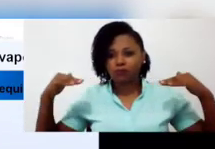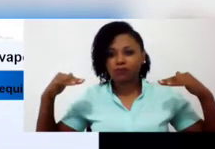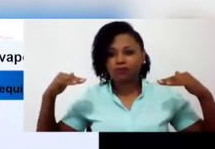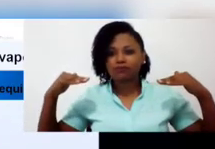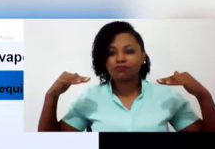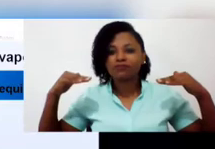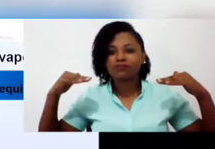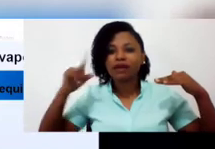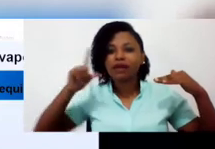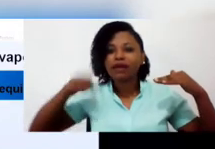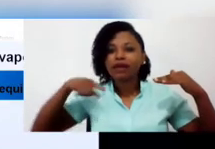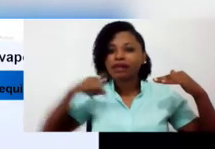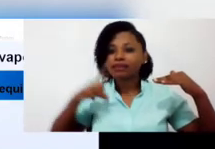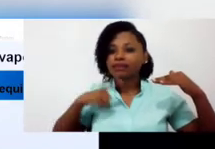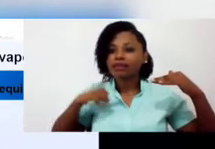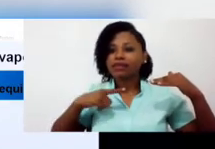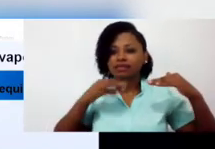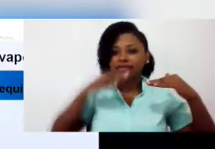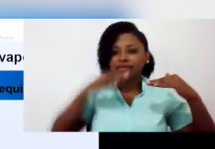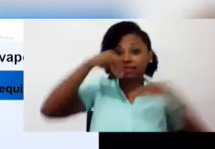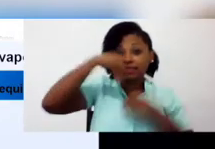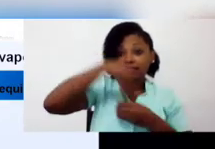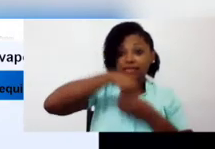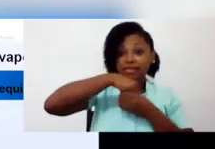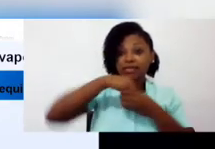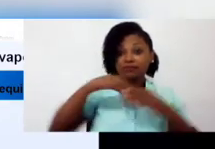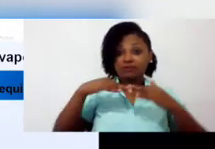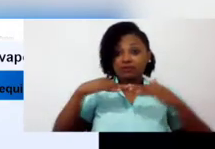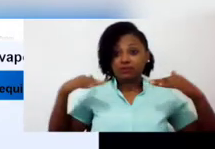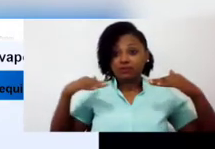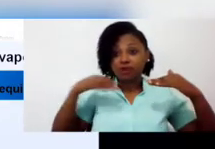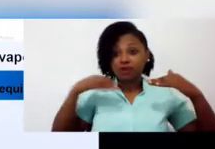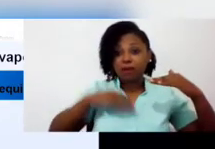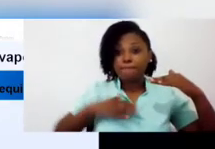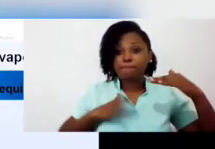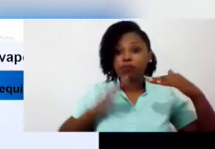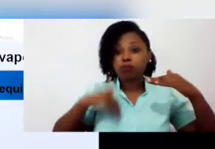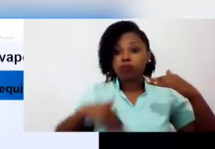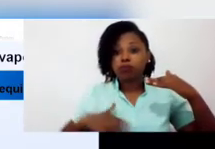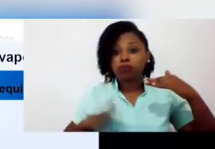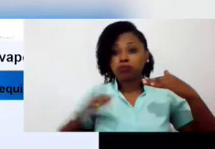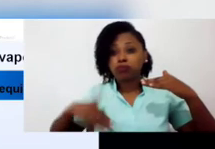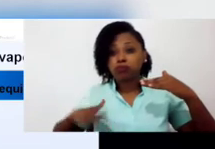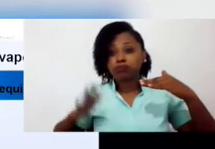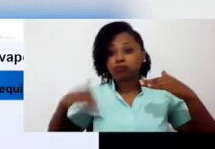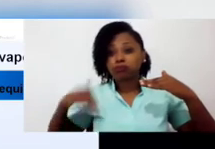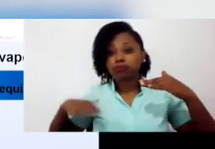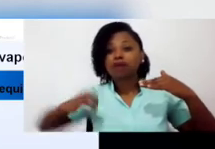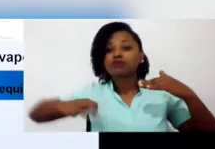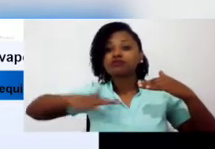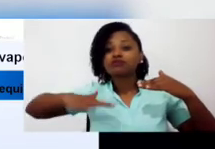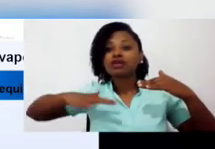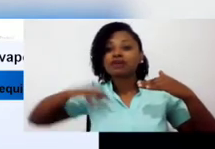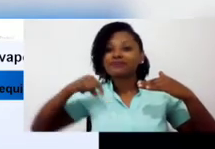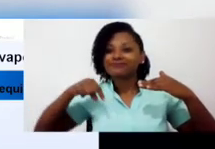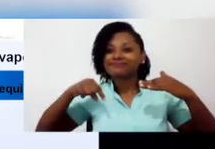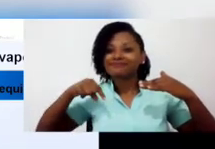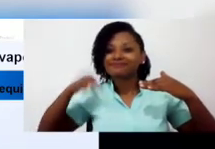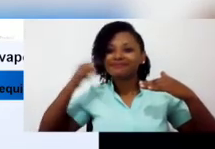pressão máxima de vapor, o sistema está em equilíbrio dinâmico. Para que uma molécula passe para o estado de vapor, outra deve se